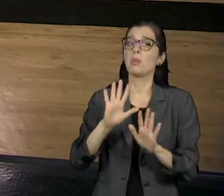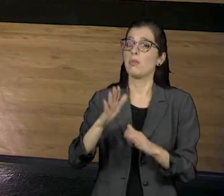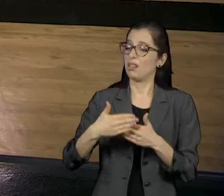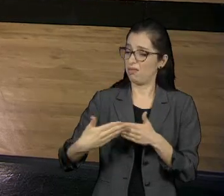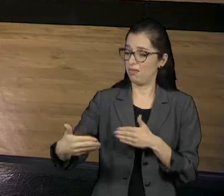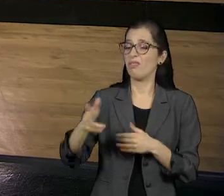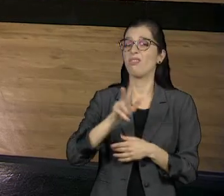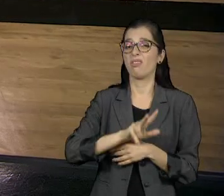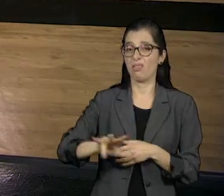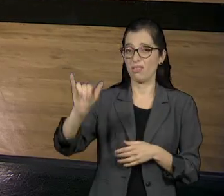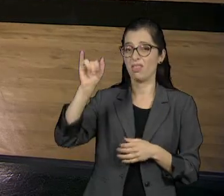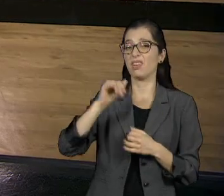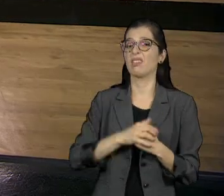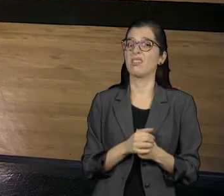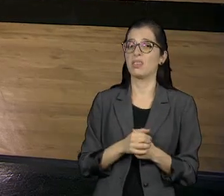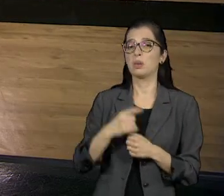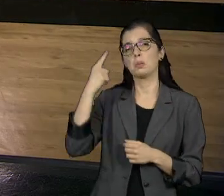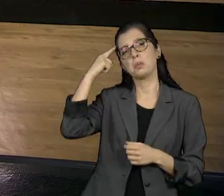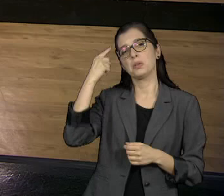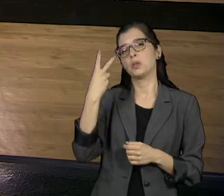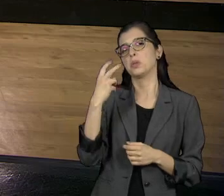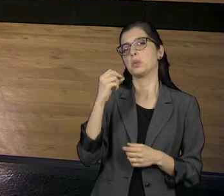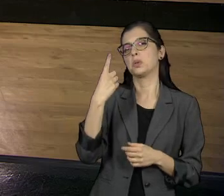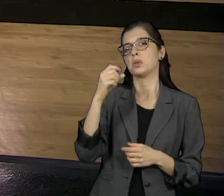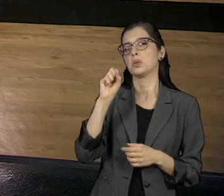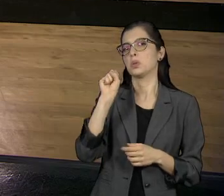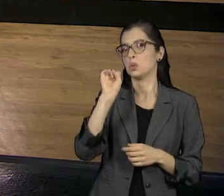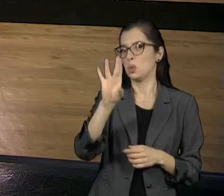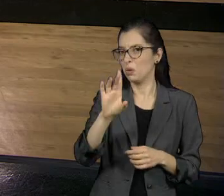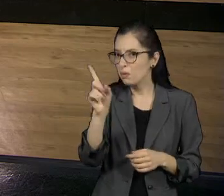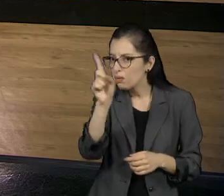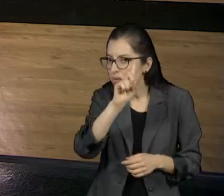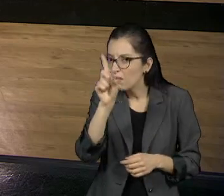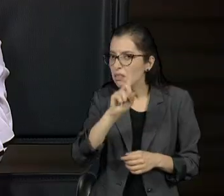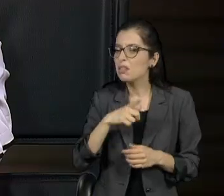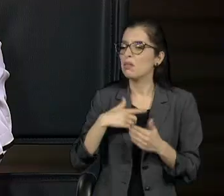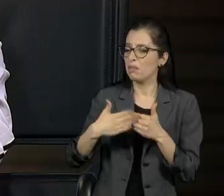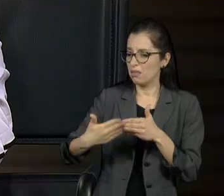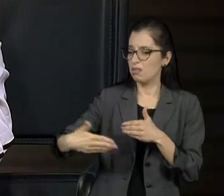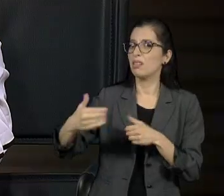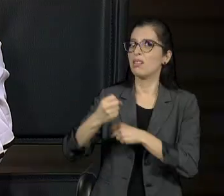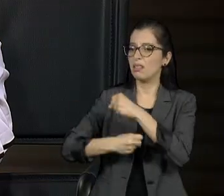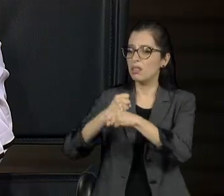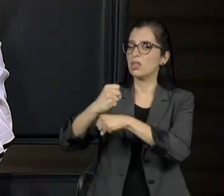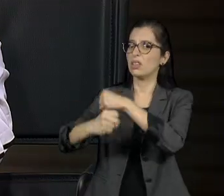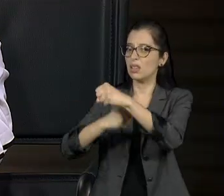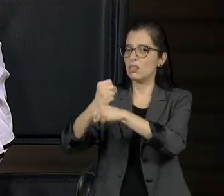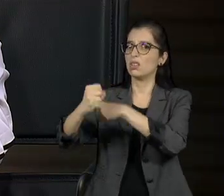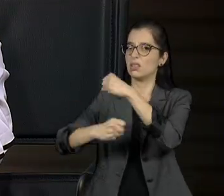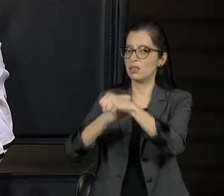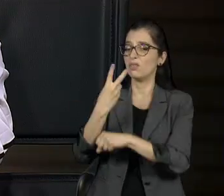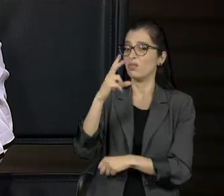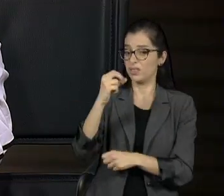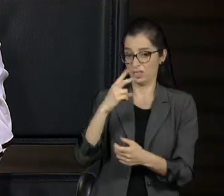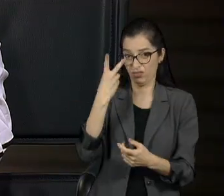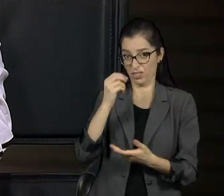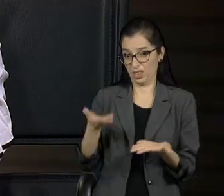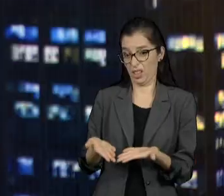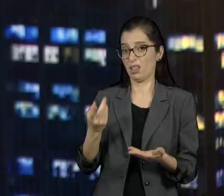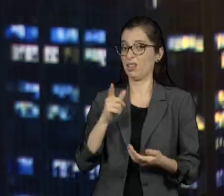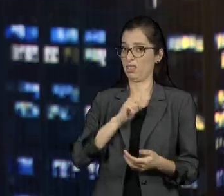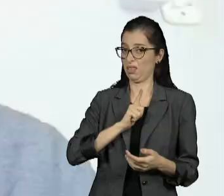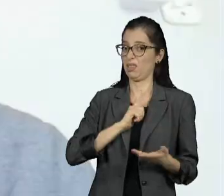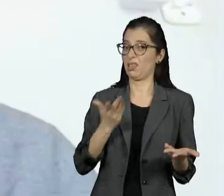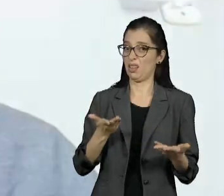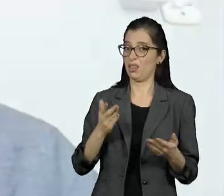aquela polarização, com o extremismo, né? A gente viu que nesse ano se consolidou aí as fake news, né? Então,